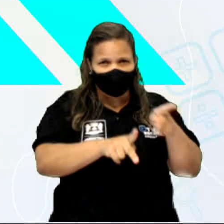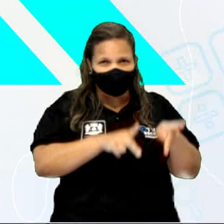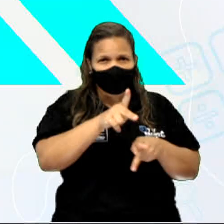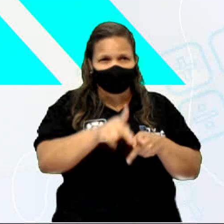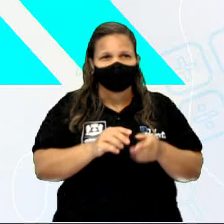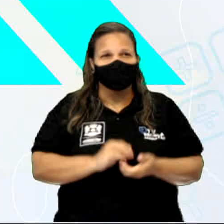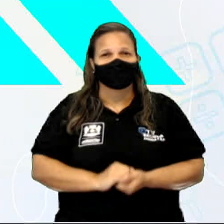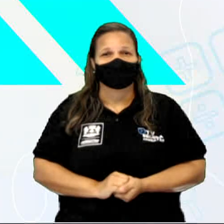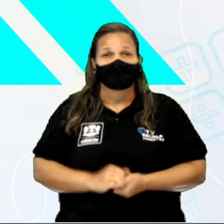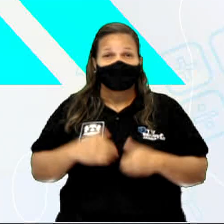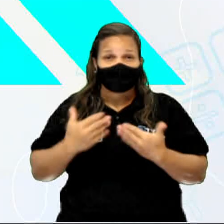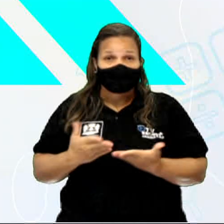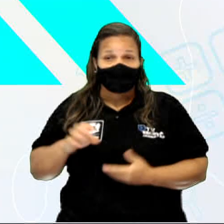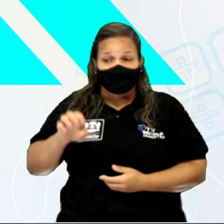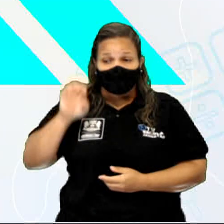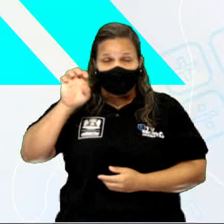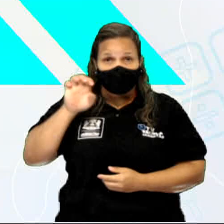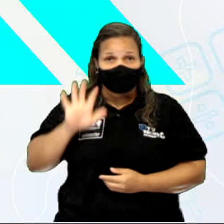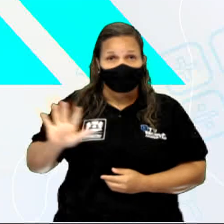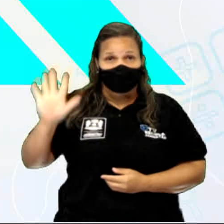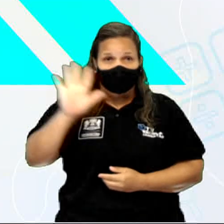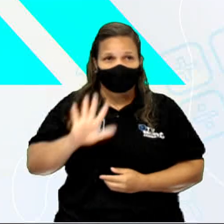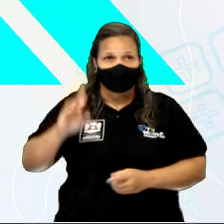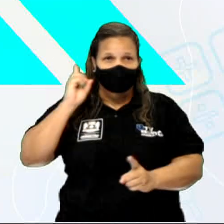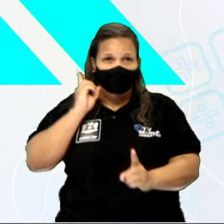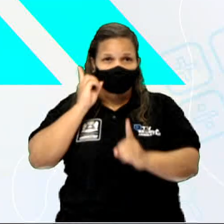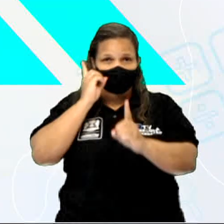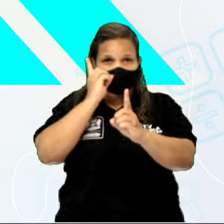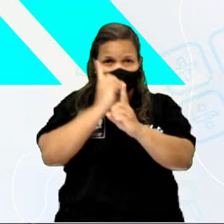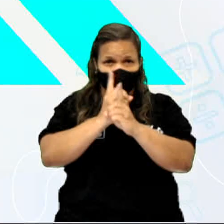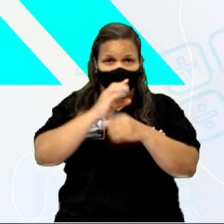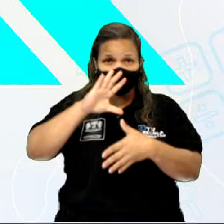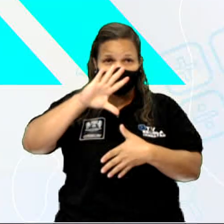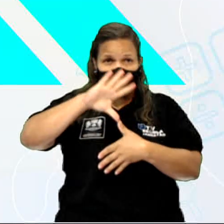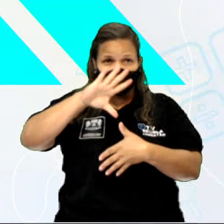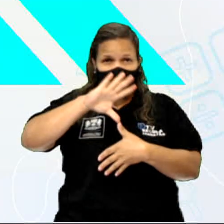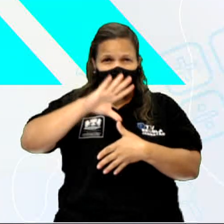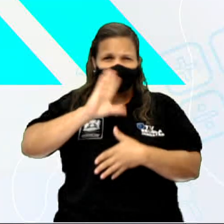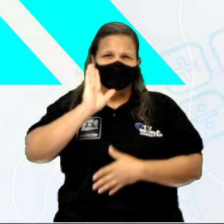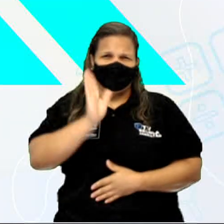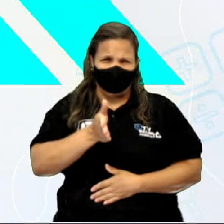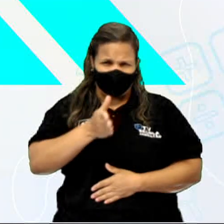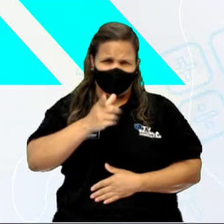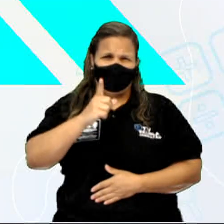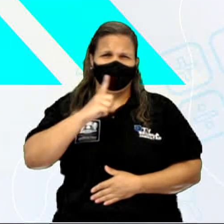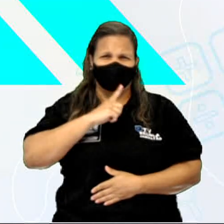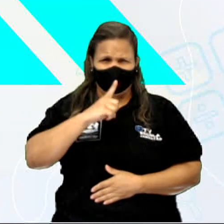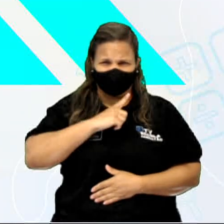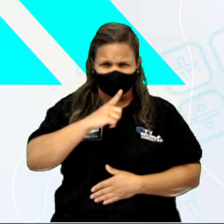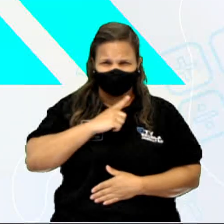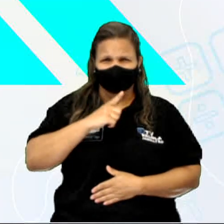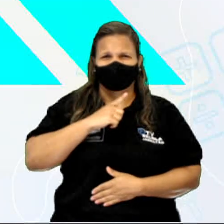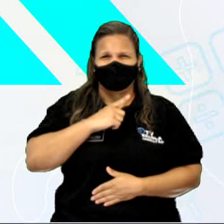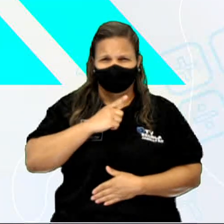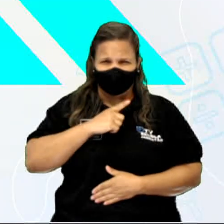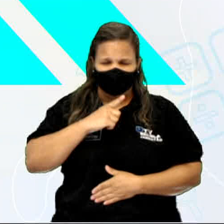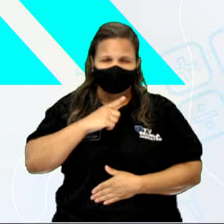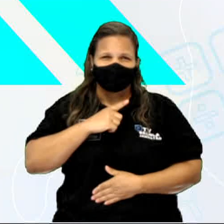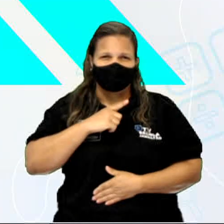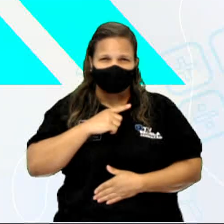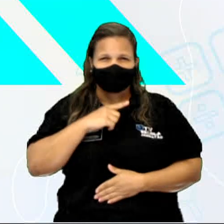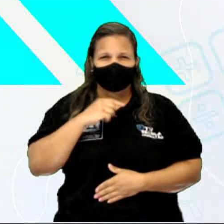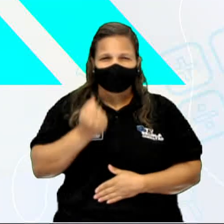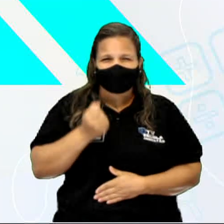os europeus eles encontraram nas Américas alguns povos que já possuíam alguma hierarquia social, uma estrutura de dominação, uma